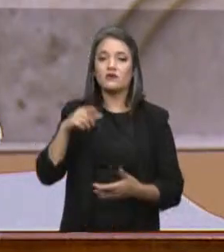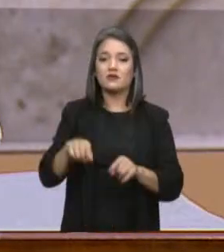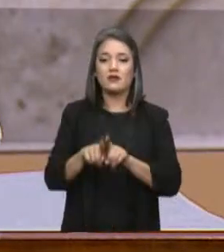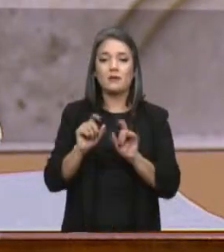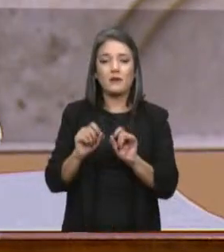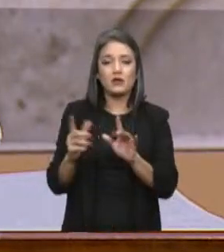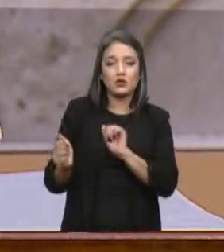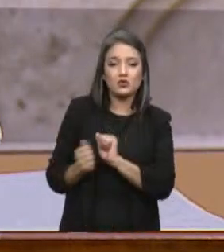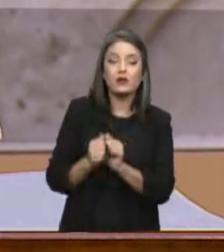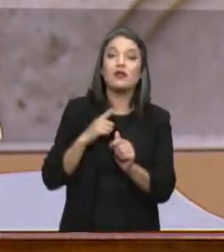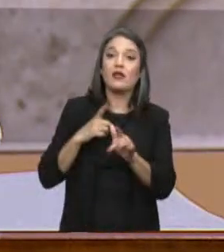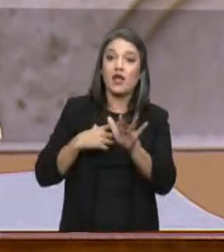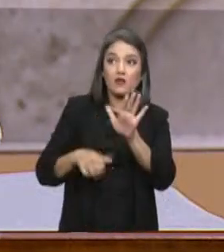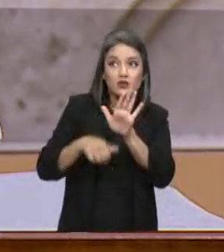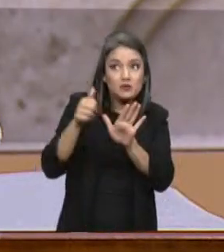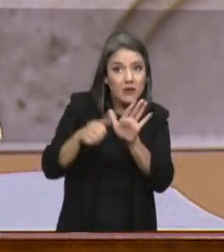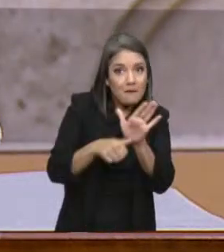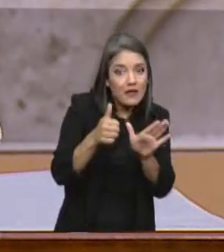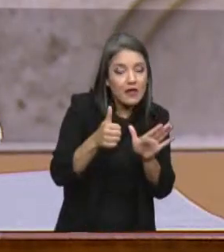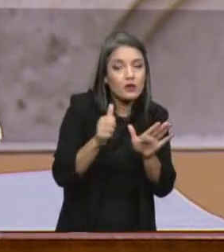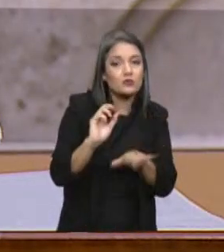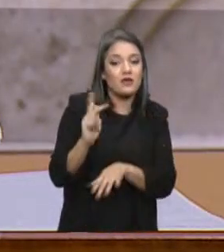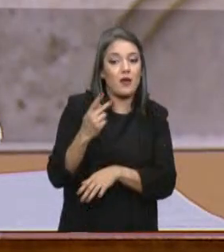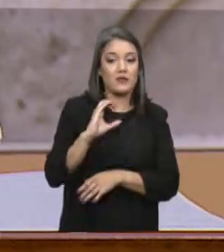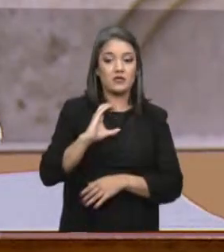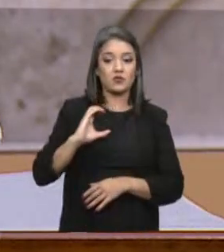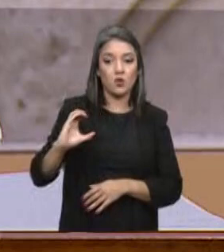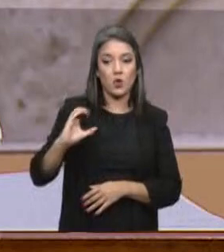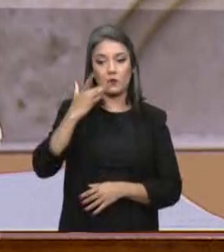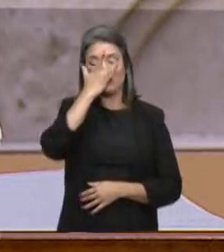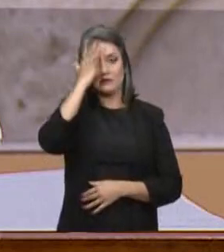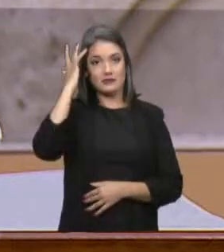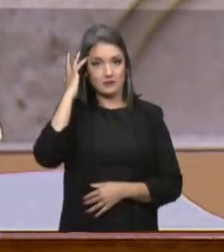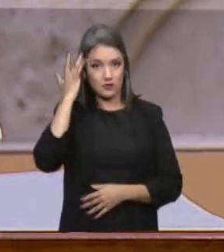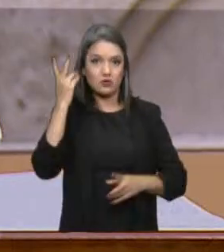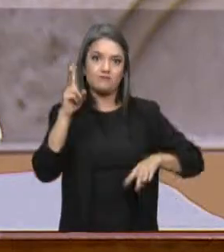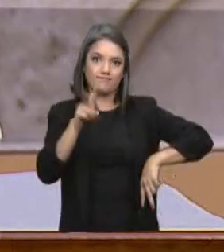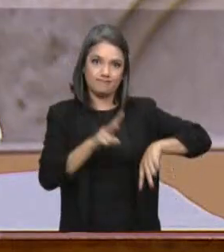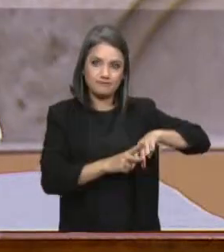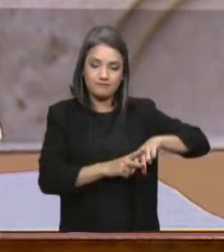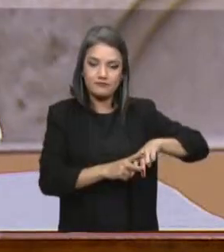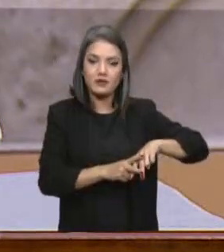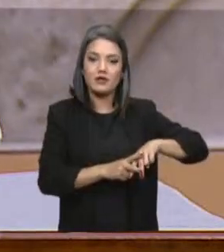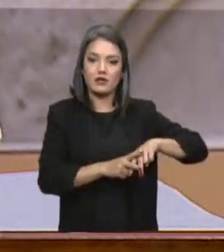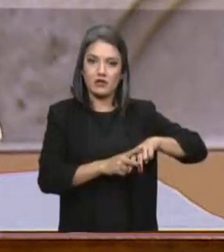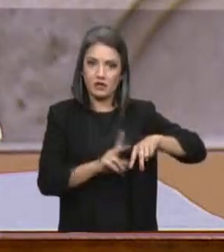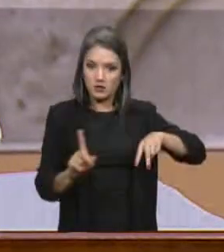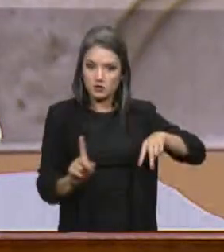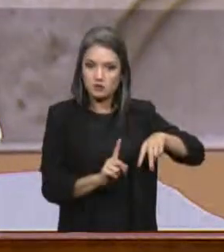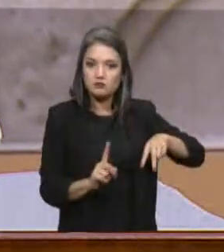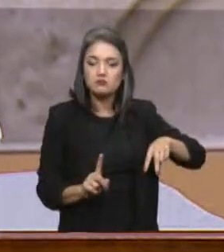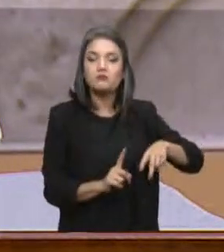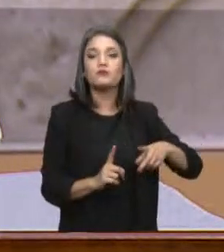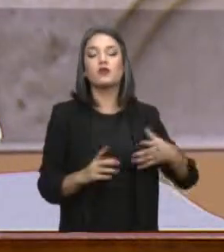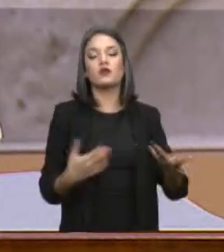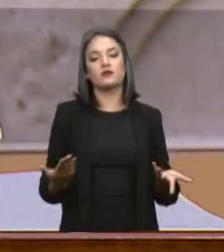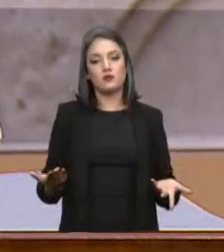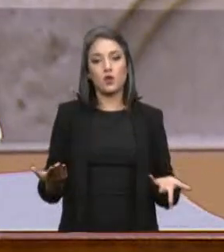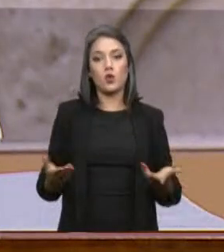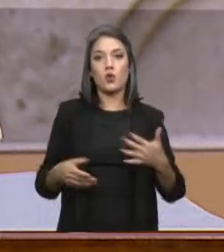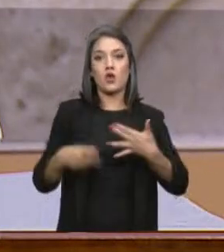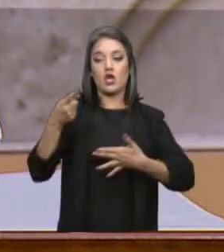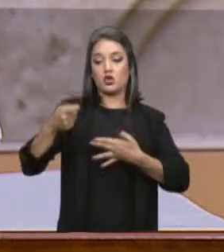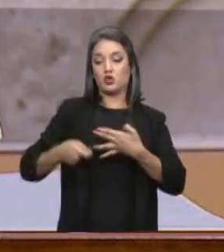primeiros habeas corpus desses detentos e detentas né E todos como todos sabem